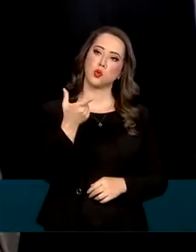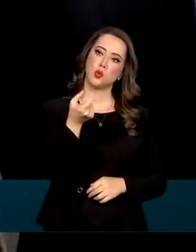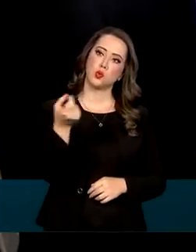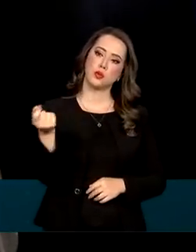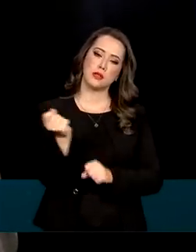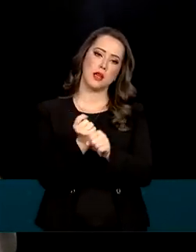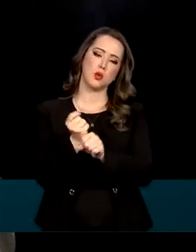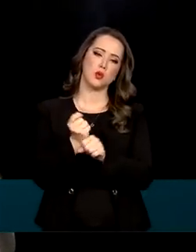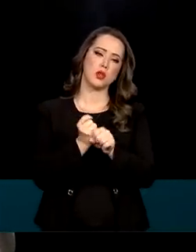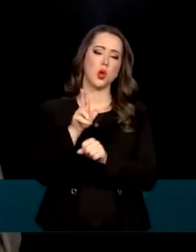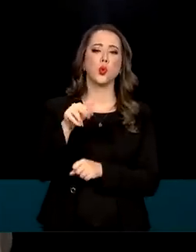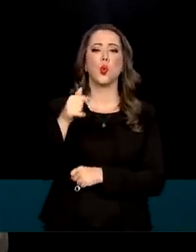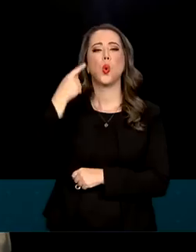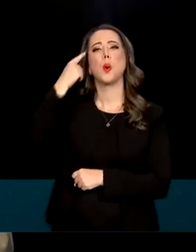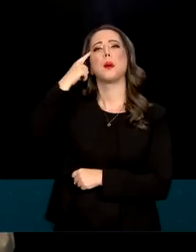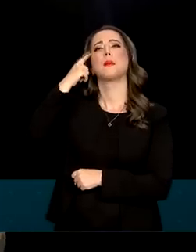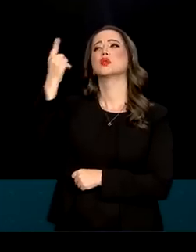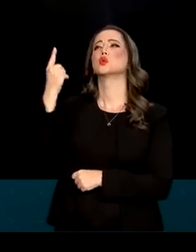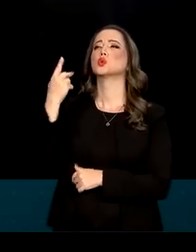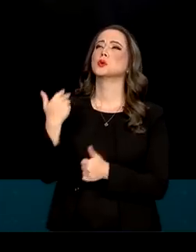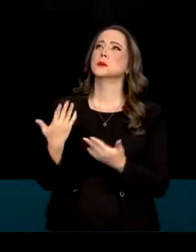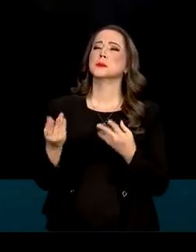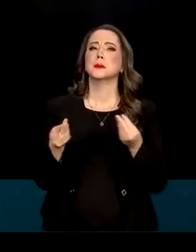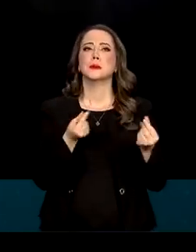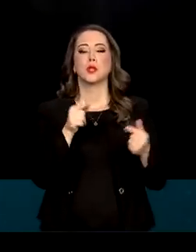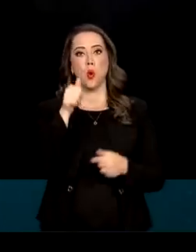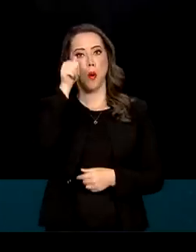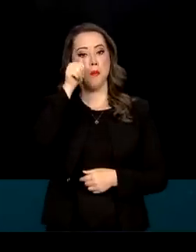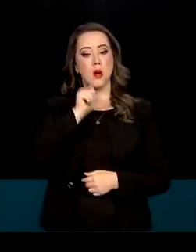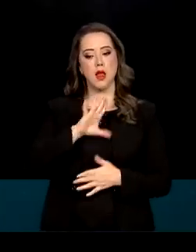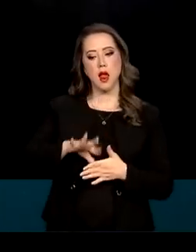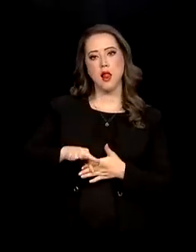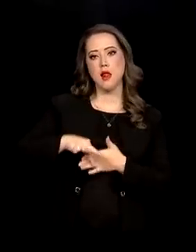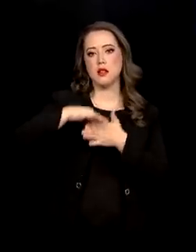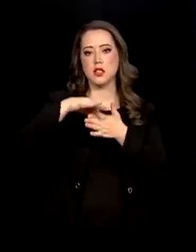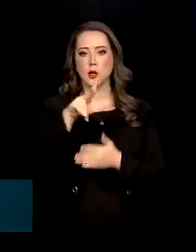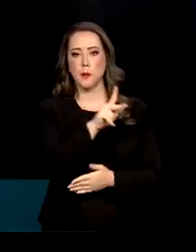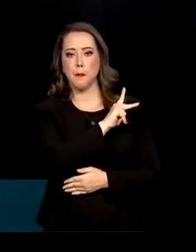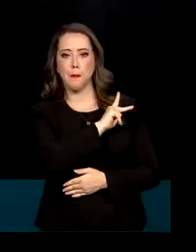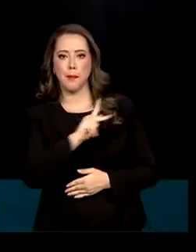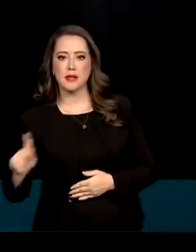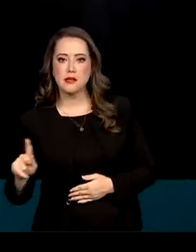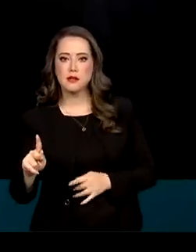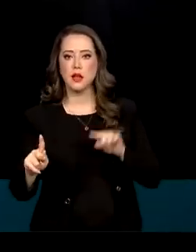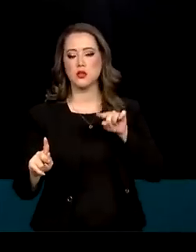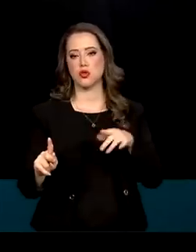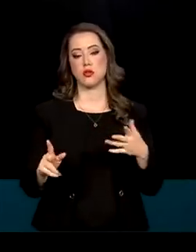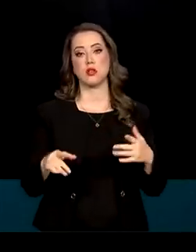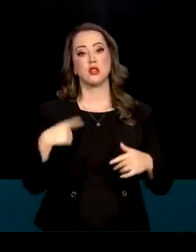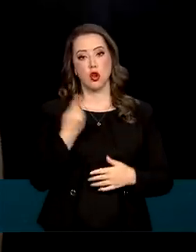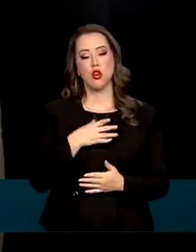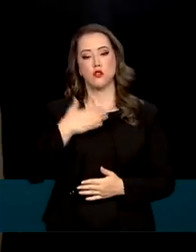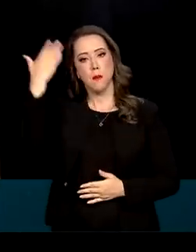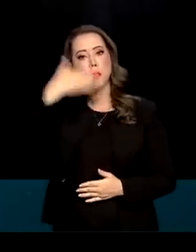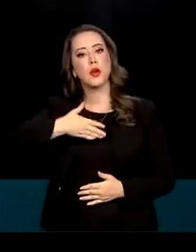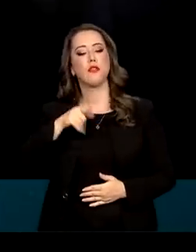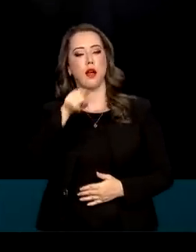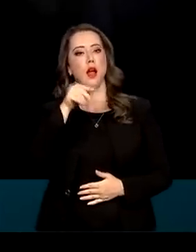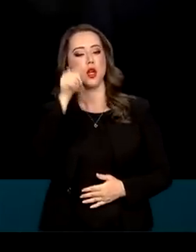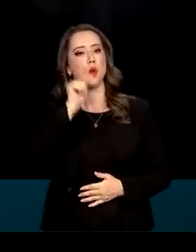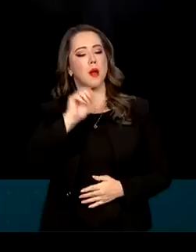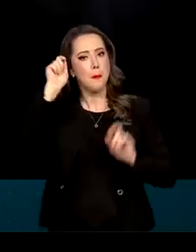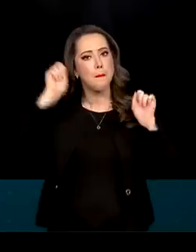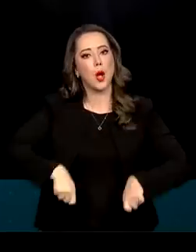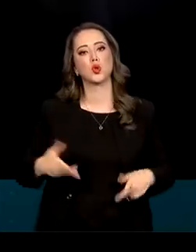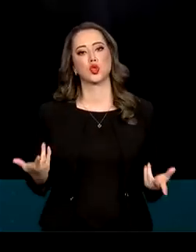nunca se pensou nem de perto de ter uma mulher na presidência pois nós vamos provar que uma mulher